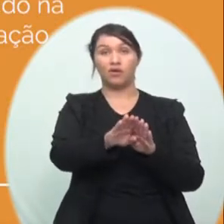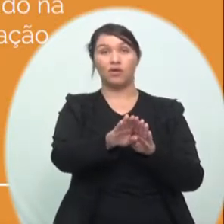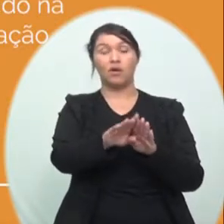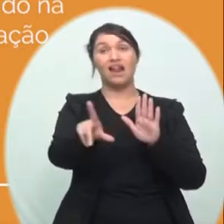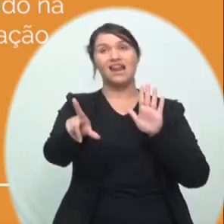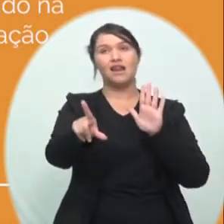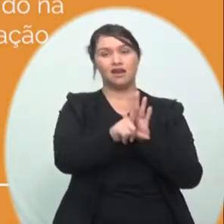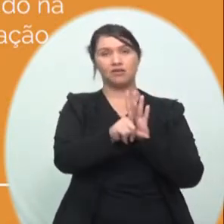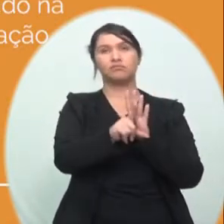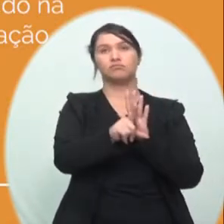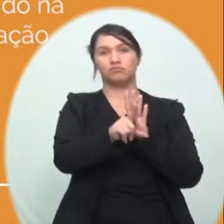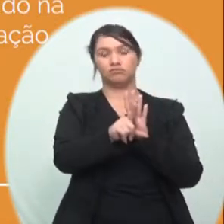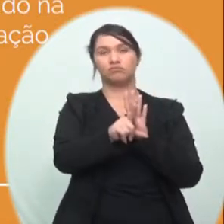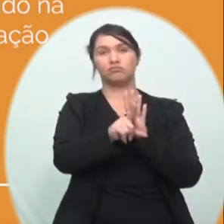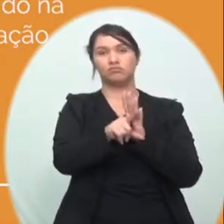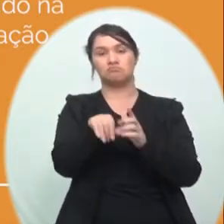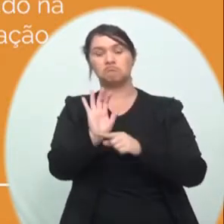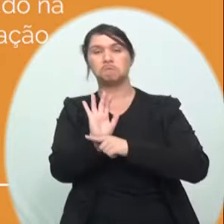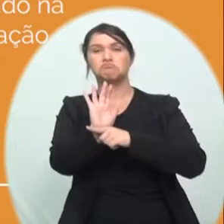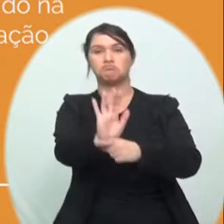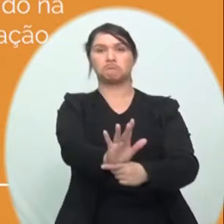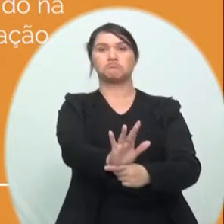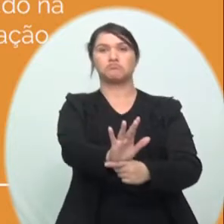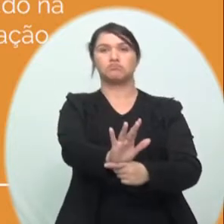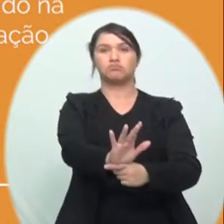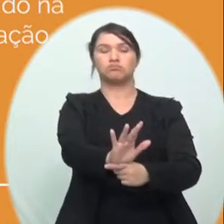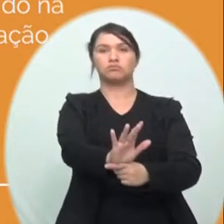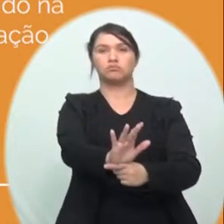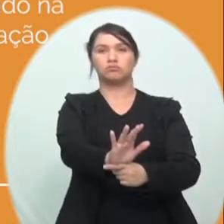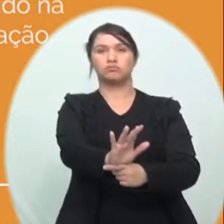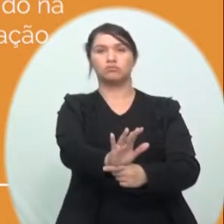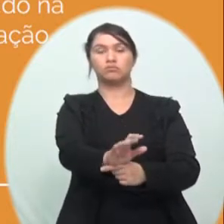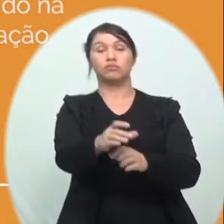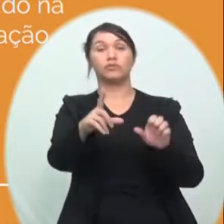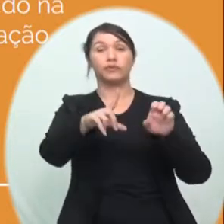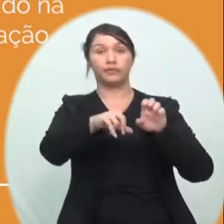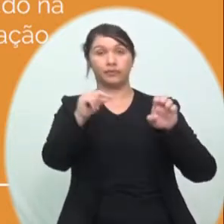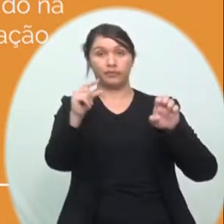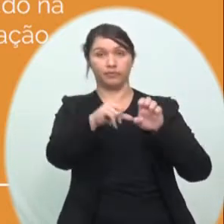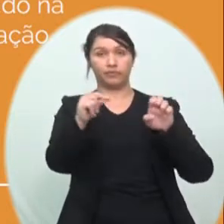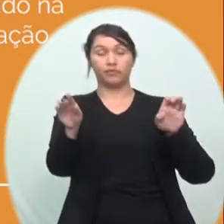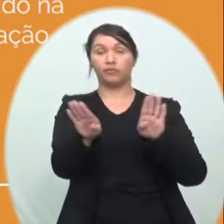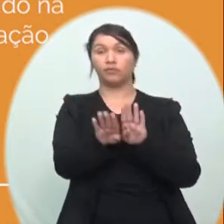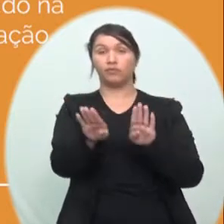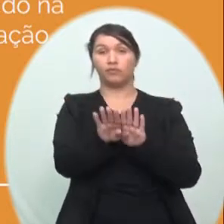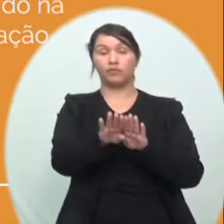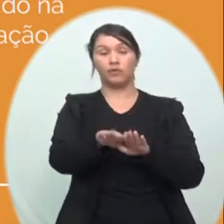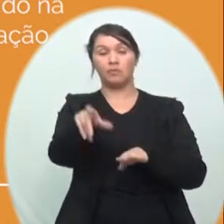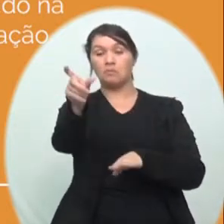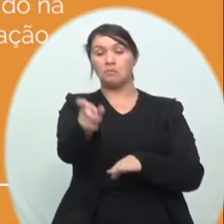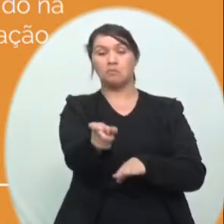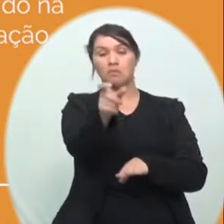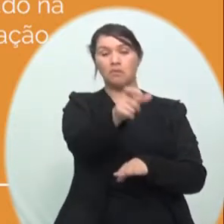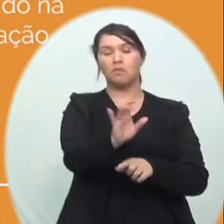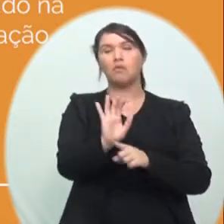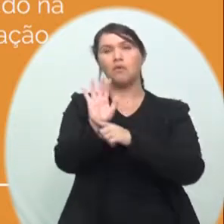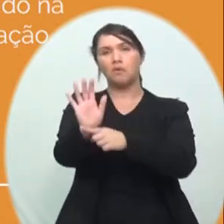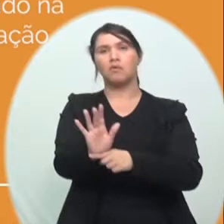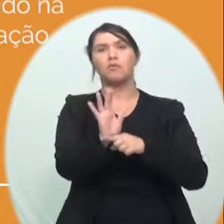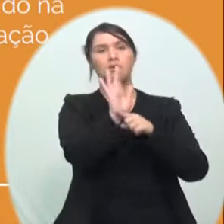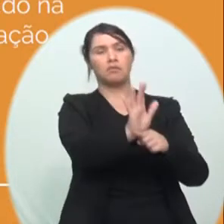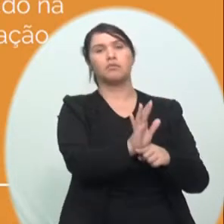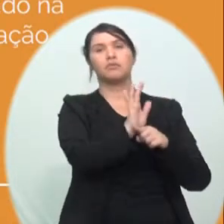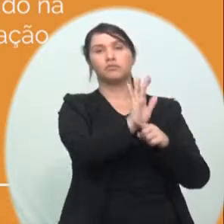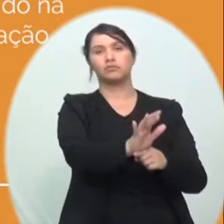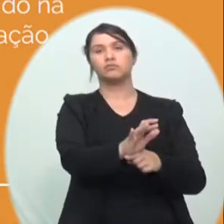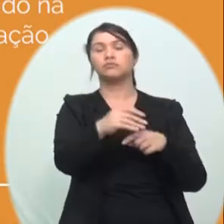e que estimule esse empreendedor, eu tenho que ter uma associação empresarial, gente que apoie esses novos empreendimentos.